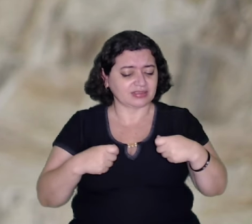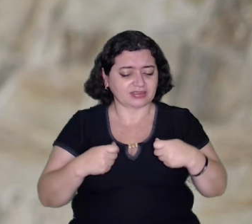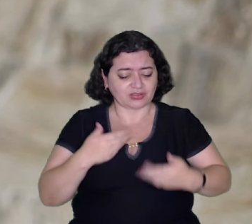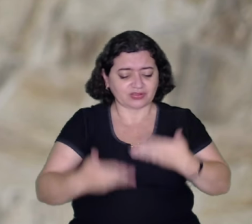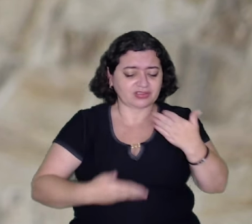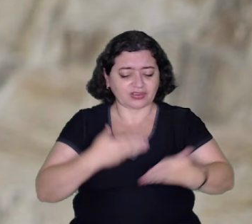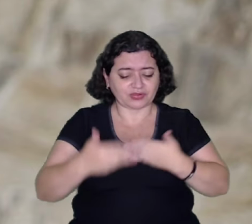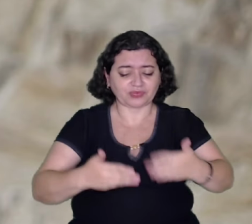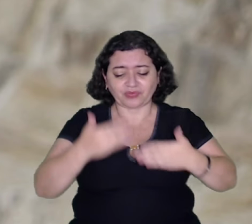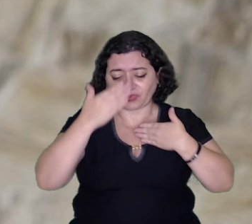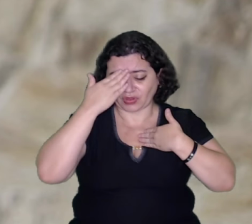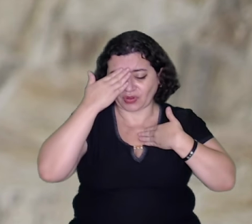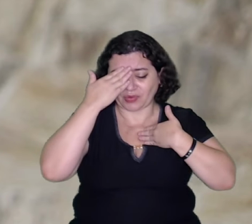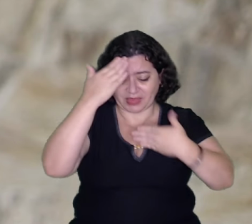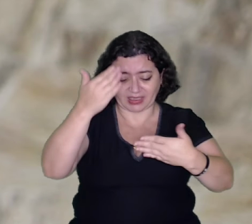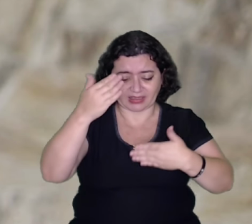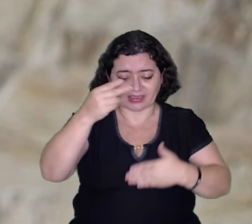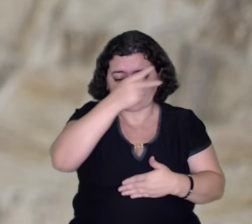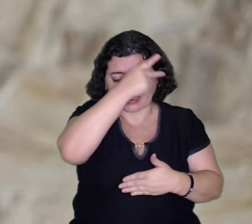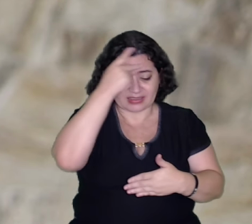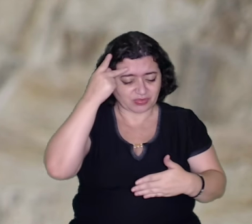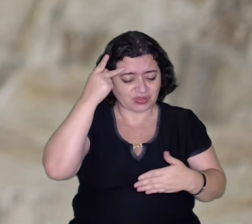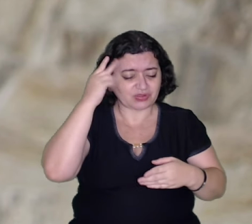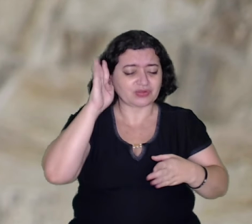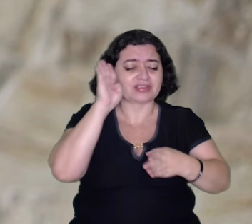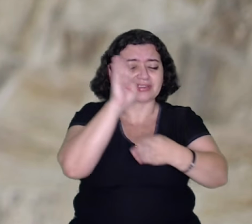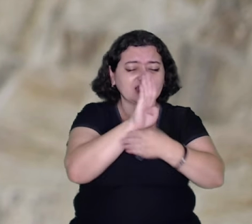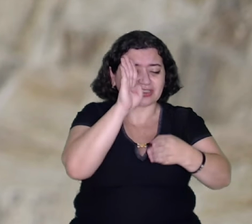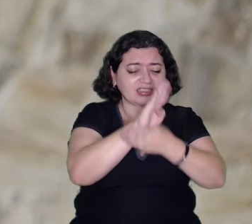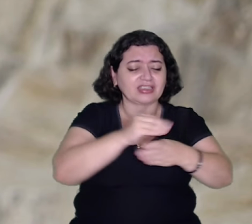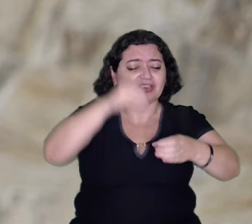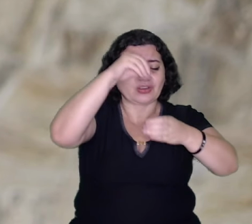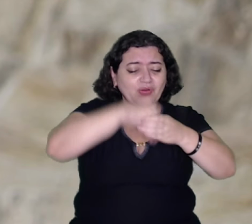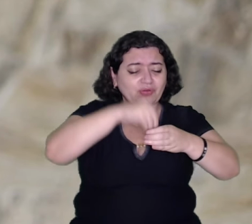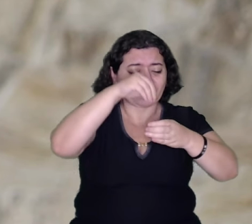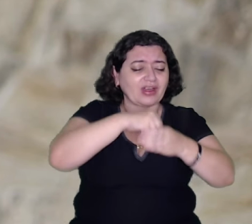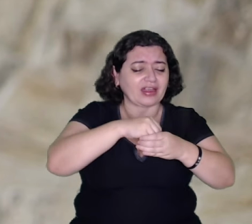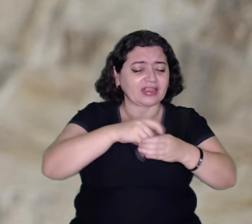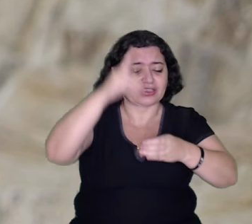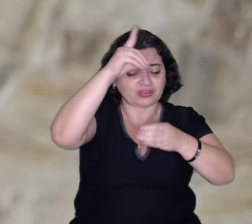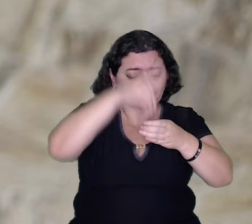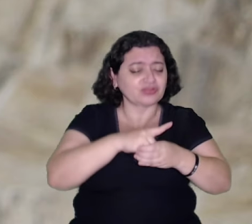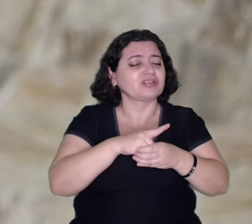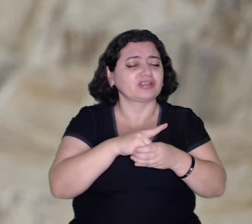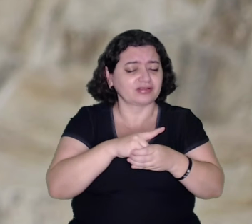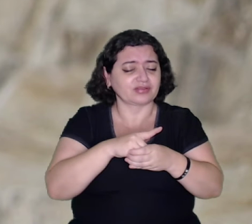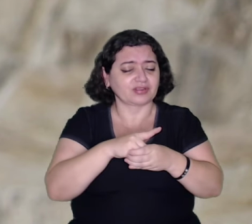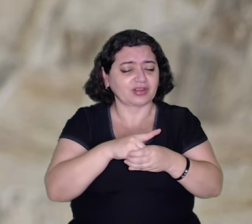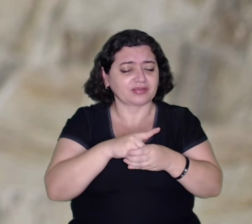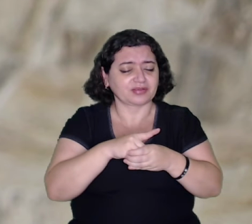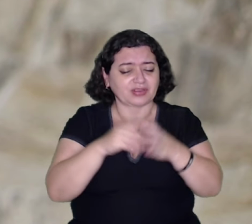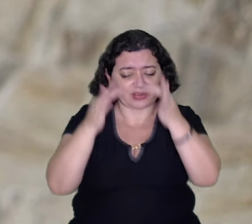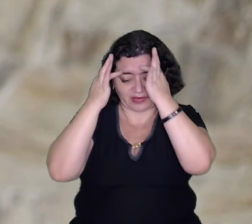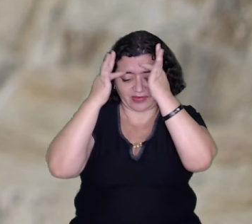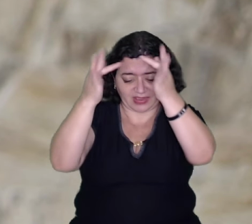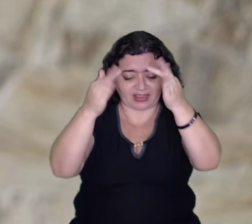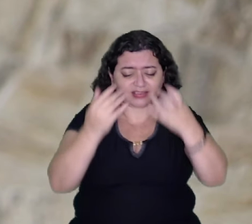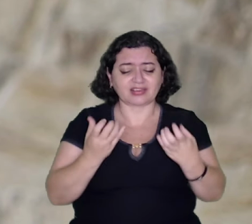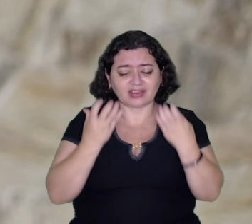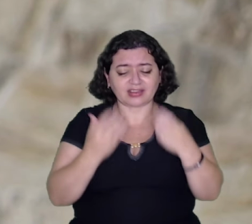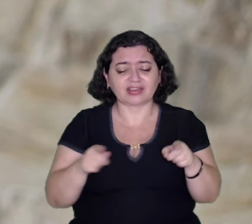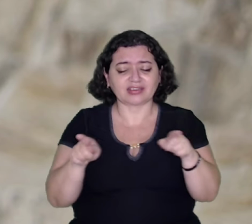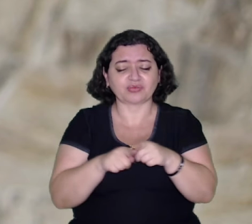que, gratos a Ti, ofertam a Tua causa, que fiéis a Ti, Senhor, devolve os dízimos, ó Pai Santo. Senhor, nós queremos